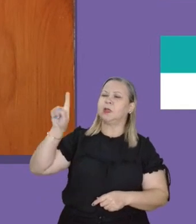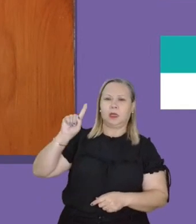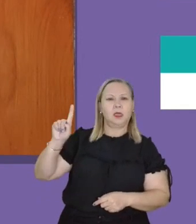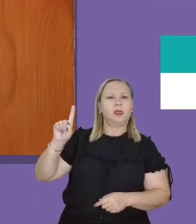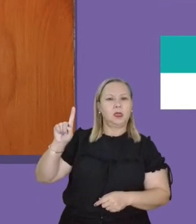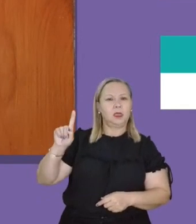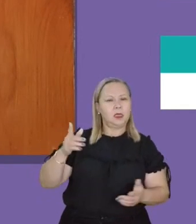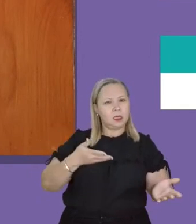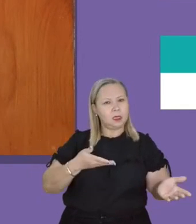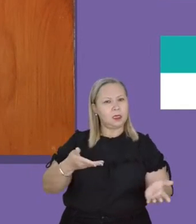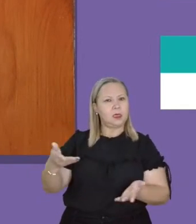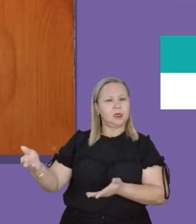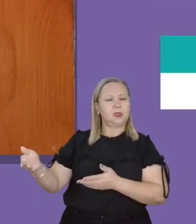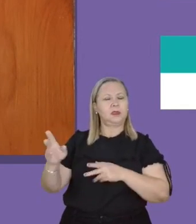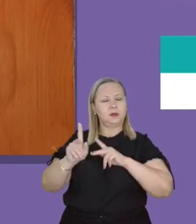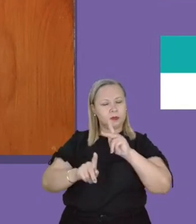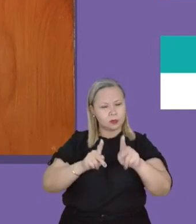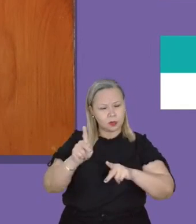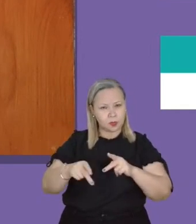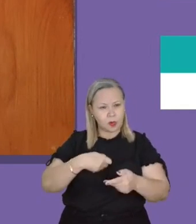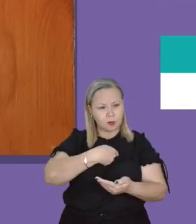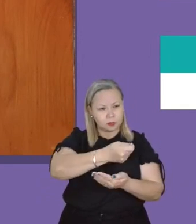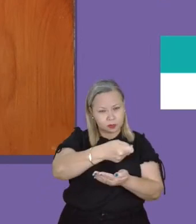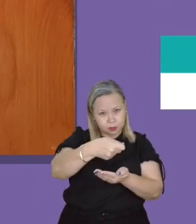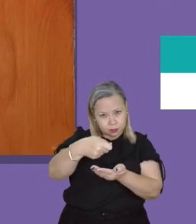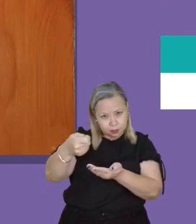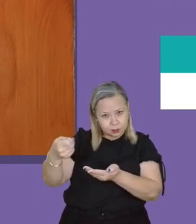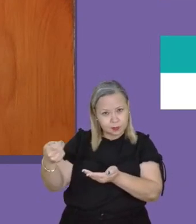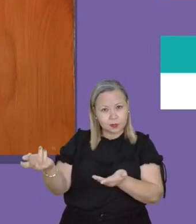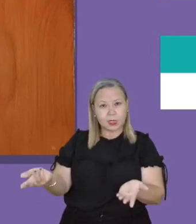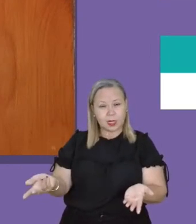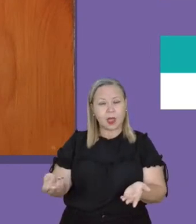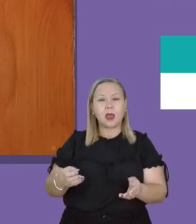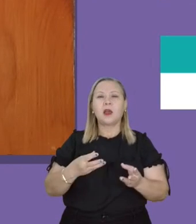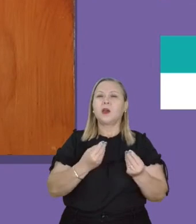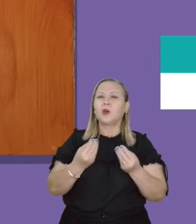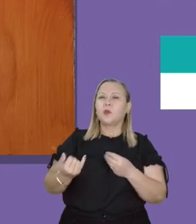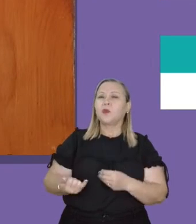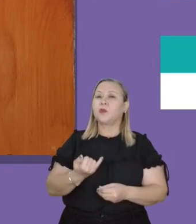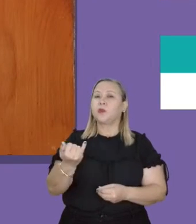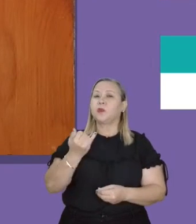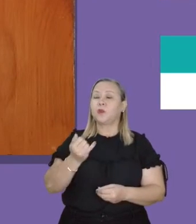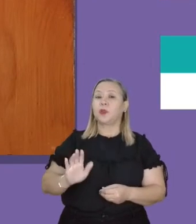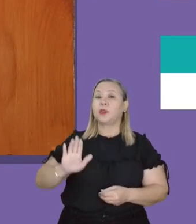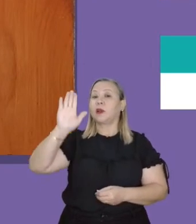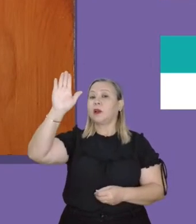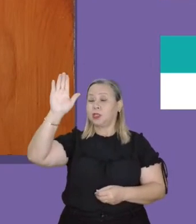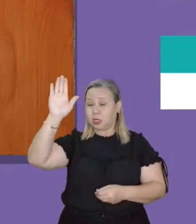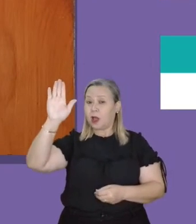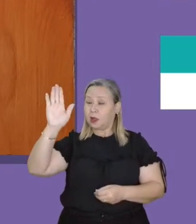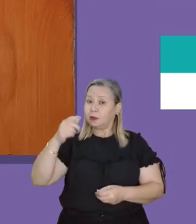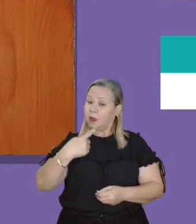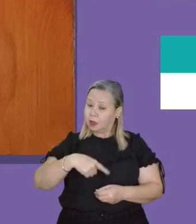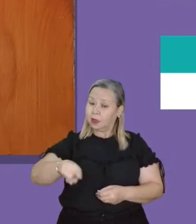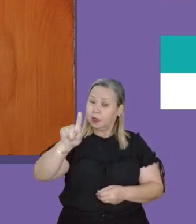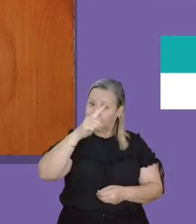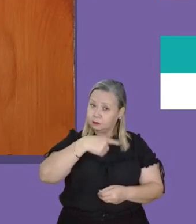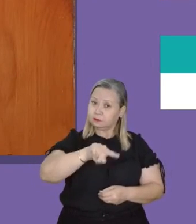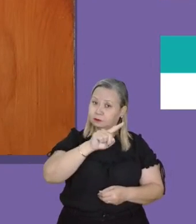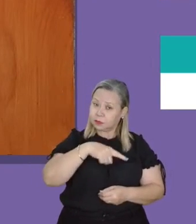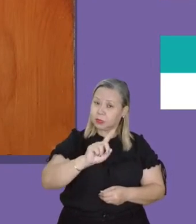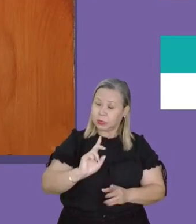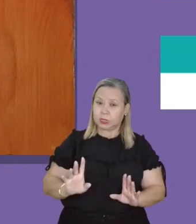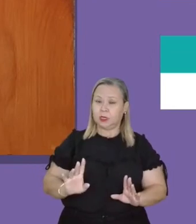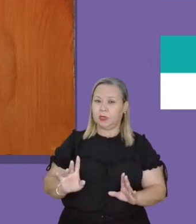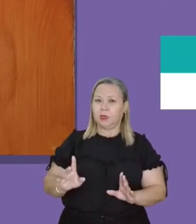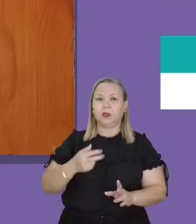junto, fazer isso, fazer as panfletagens, é muito importante a candidata aí também, porque é um diálogo que não dá para substituir,